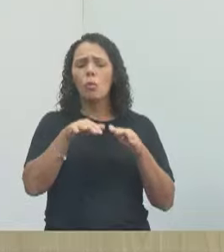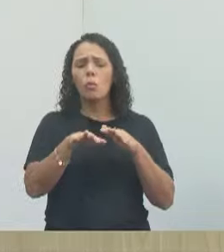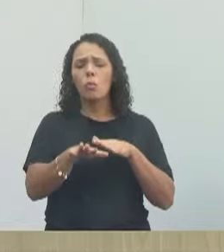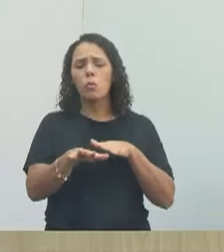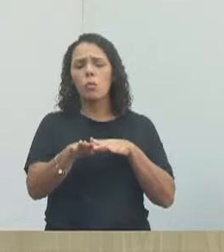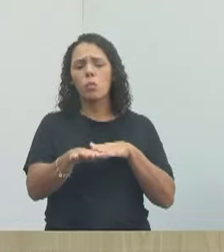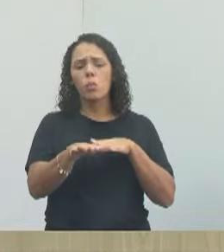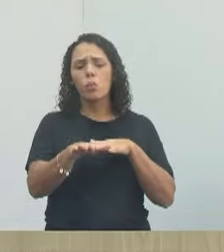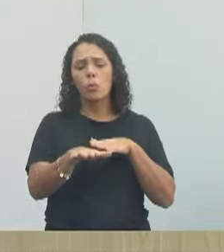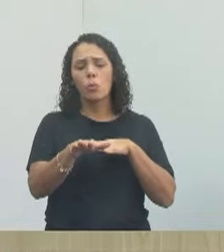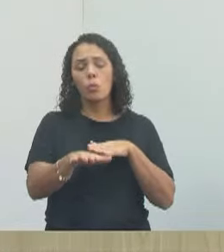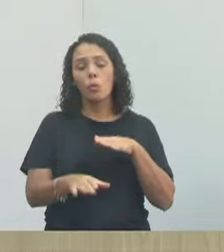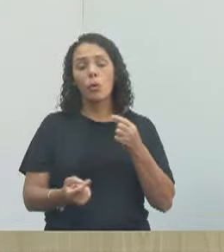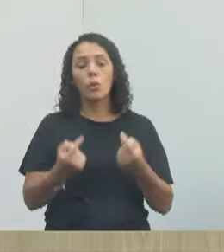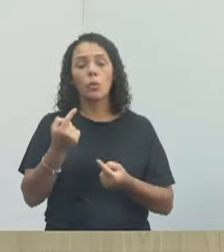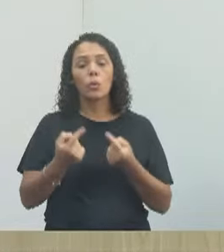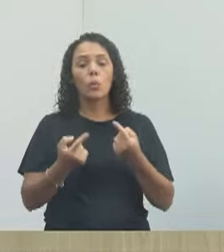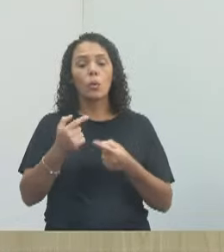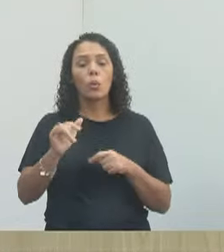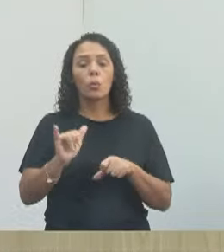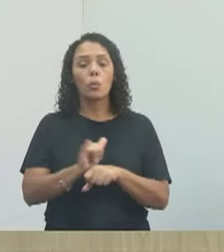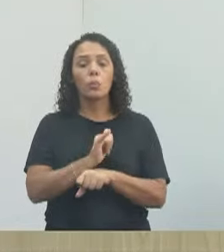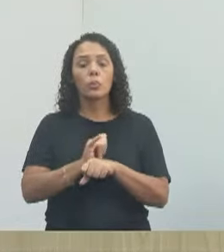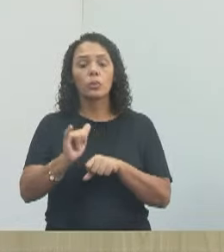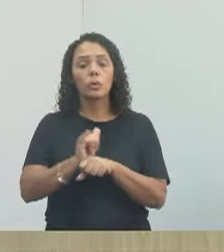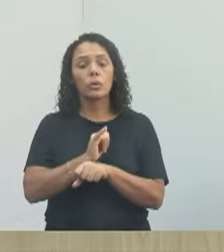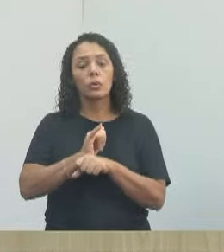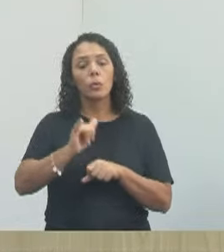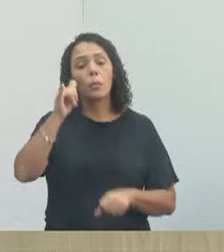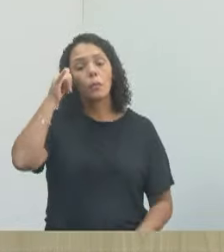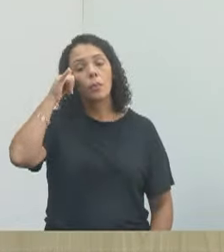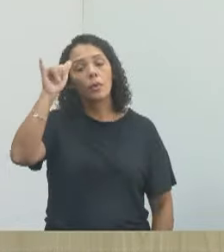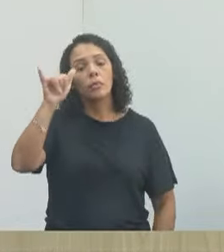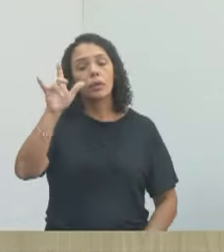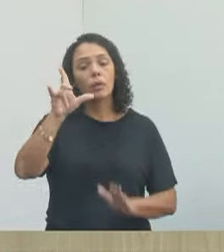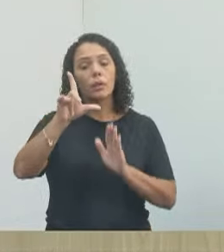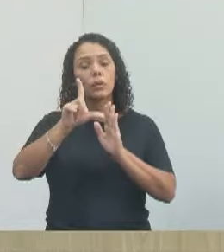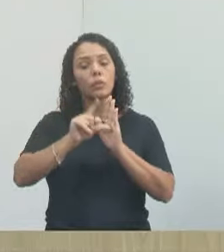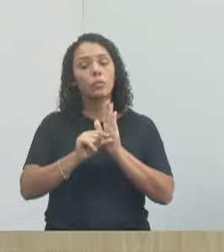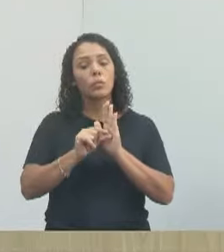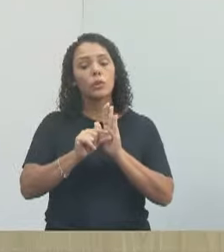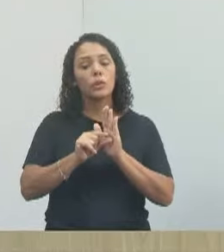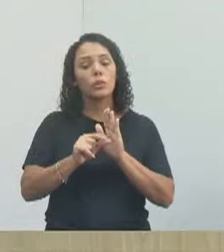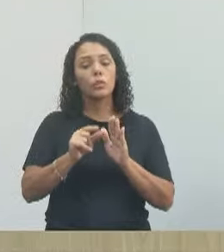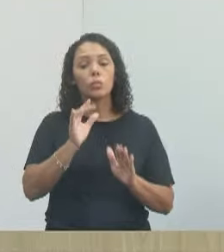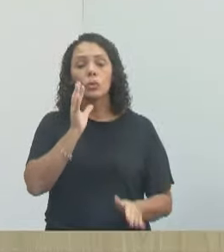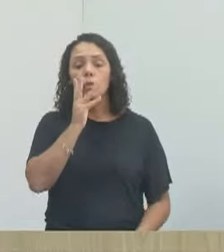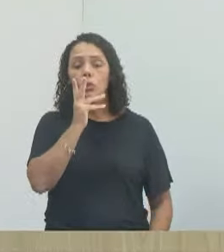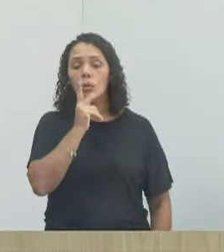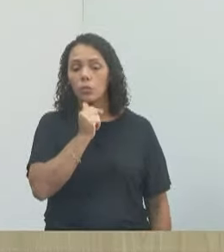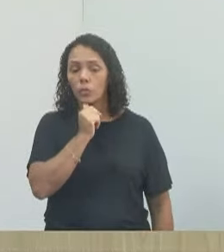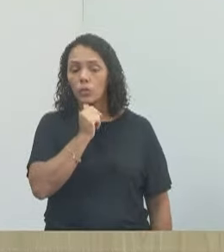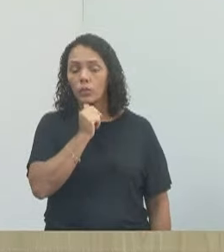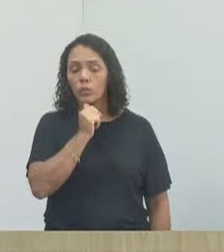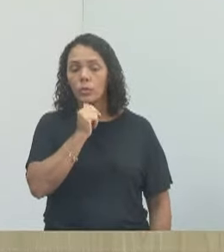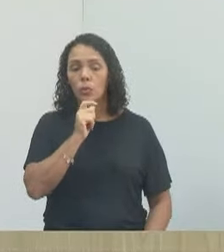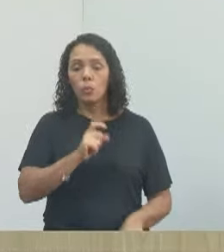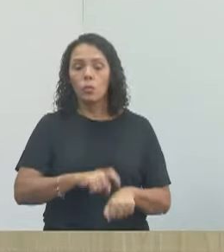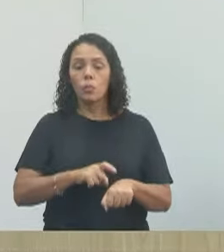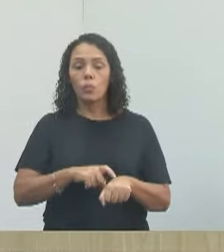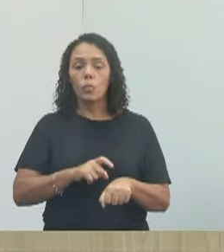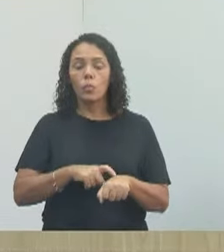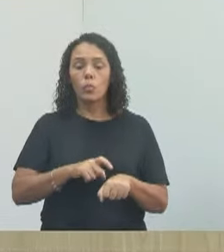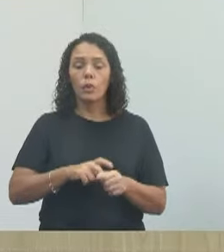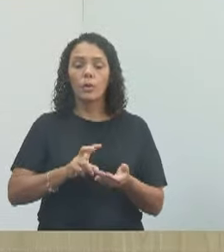quais foram as medidas adotadas para minimizar os impactos do trânsito local sobretudo no horário de